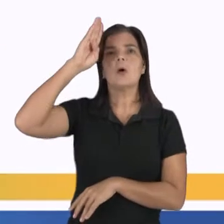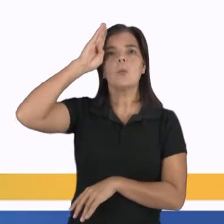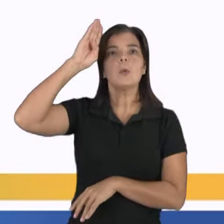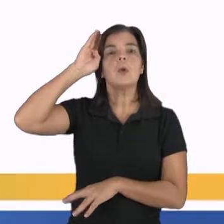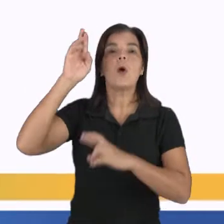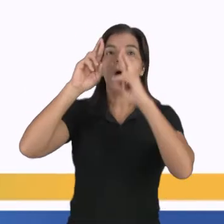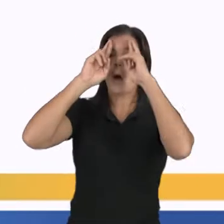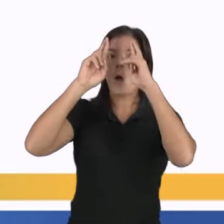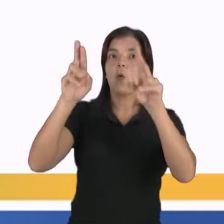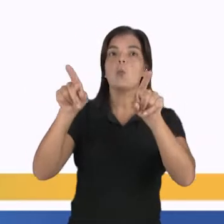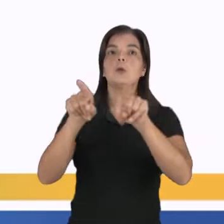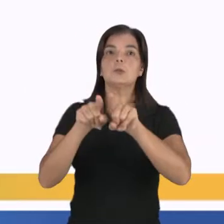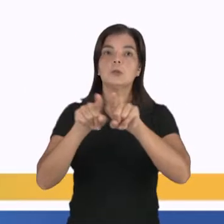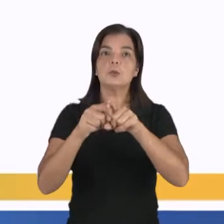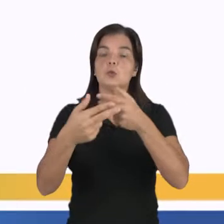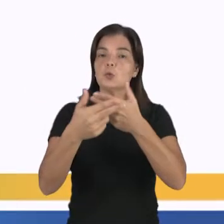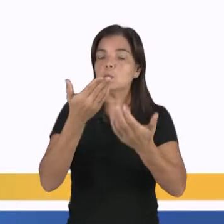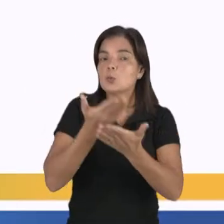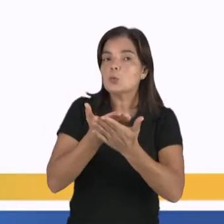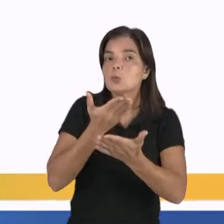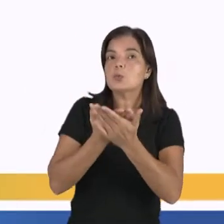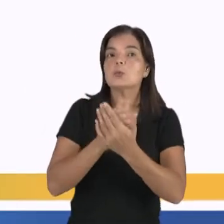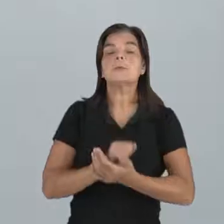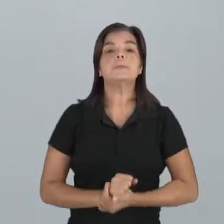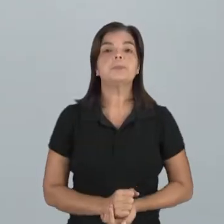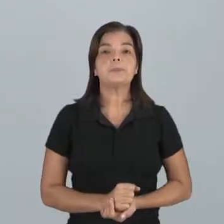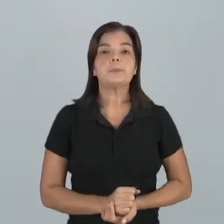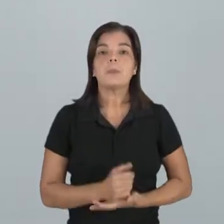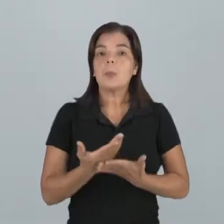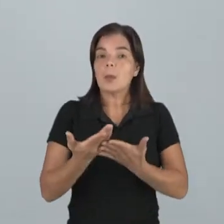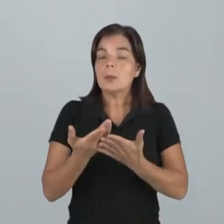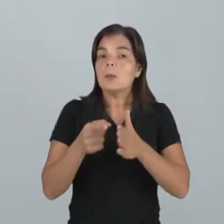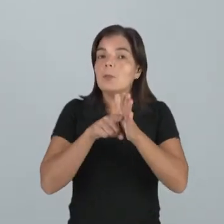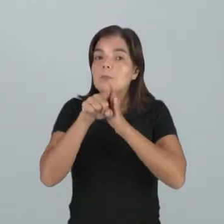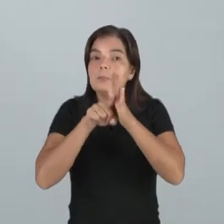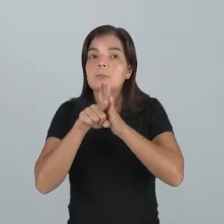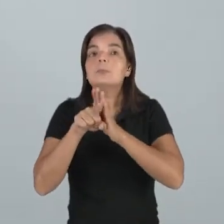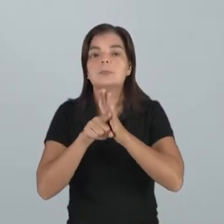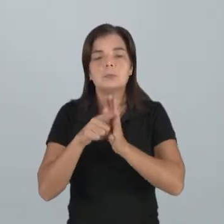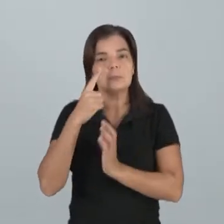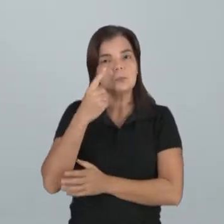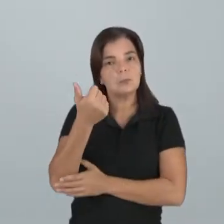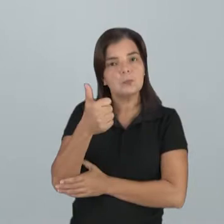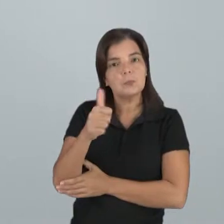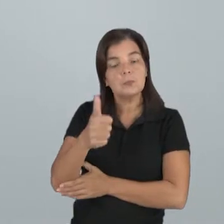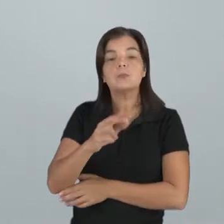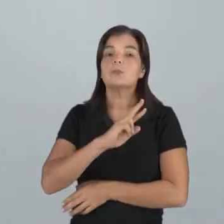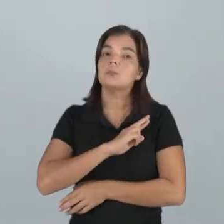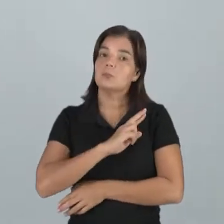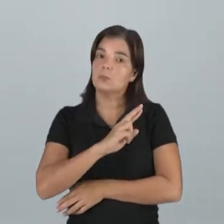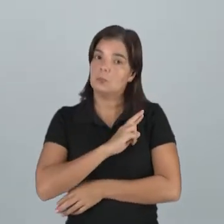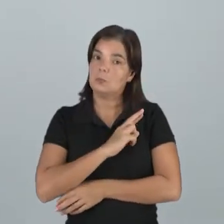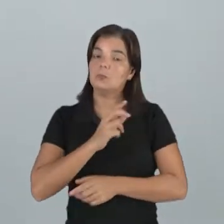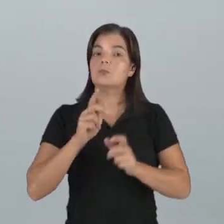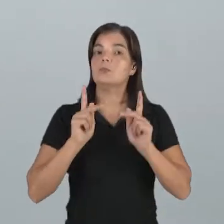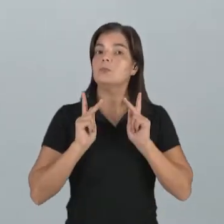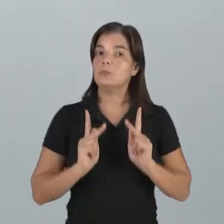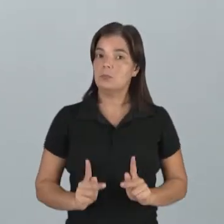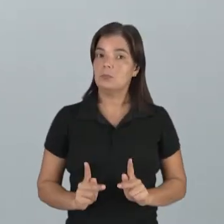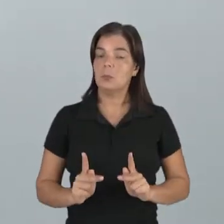e respeito frente aos objetos de estudo. Então, a ciência, ela examina as religiões numa posição